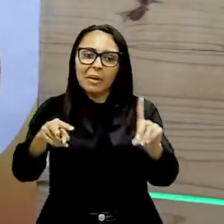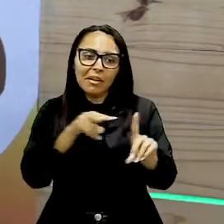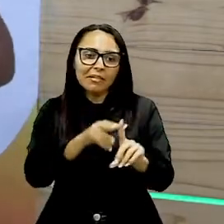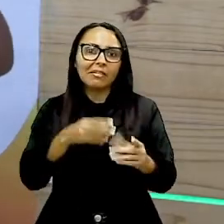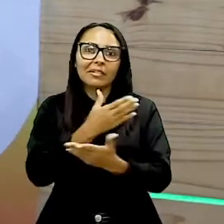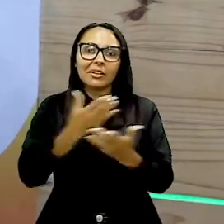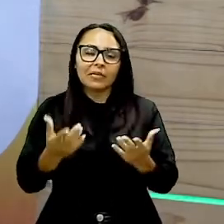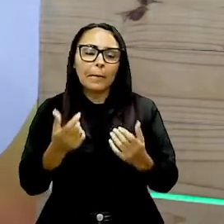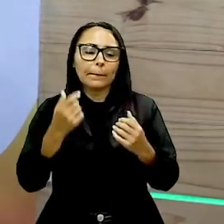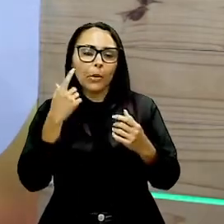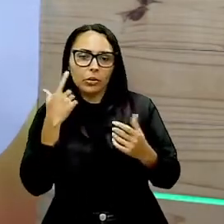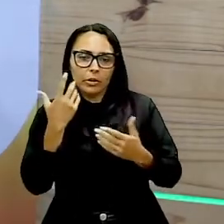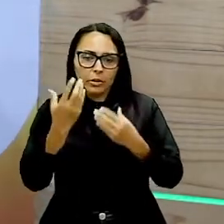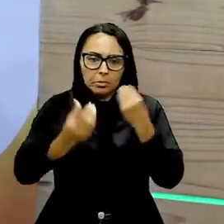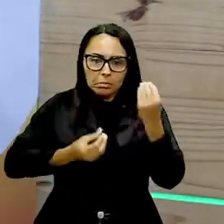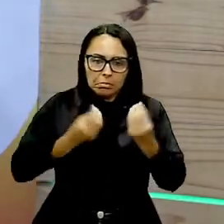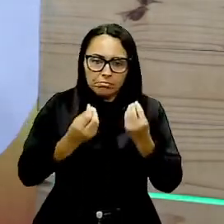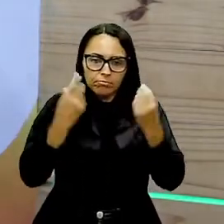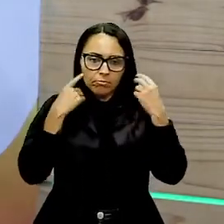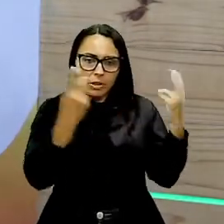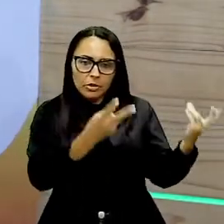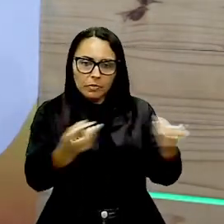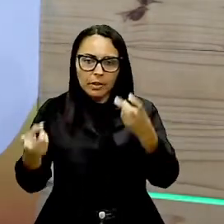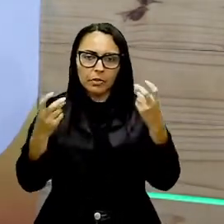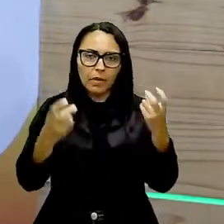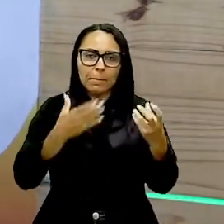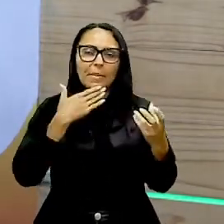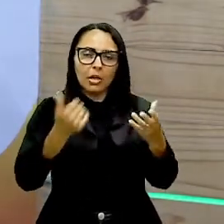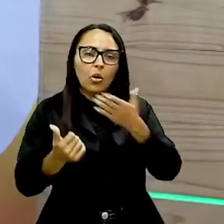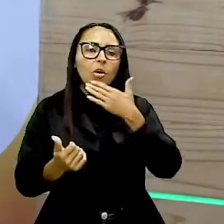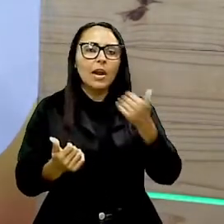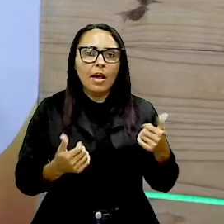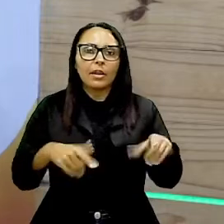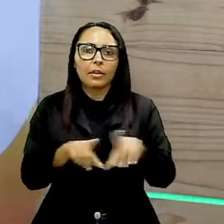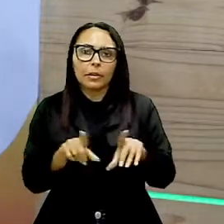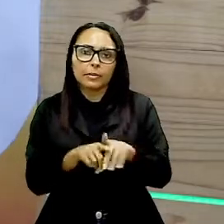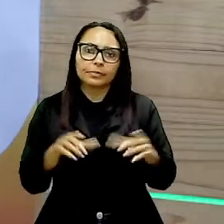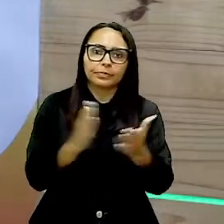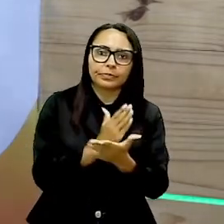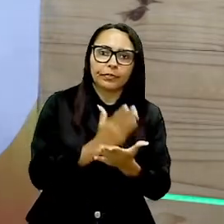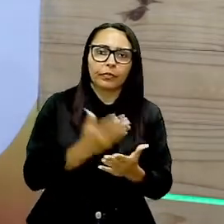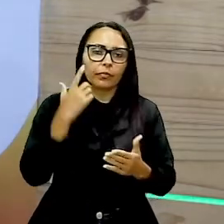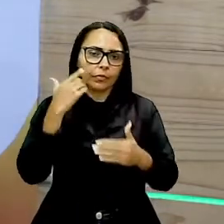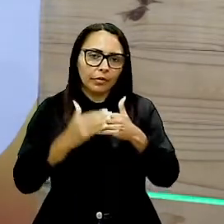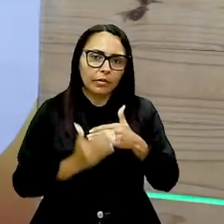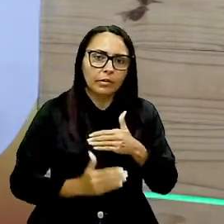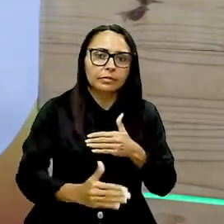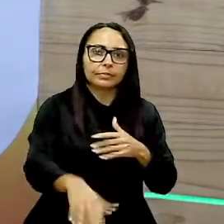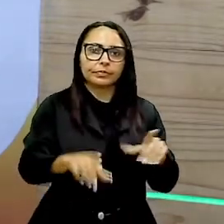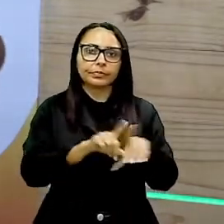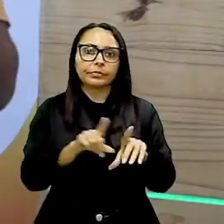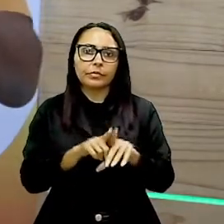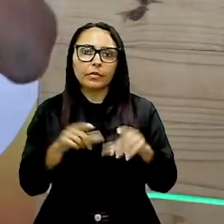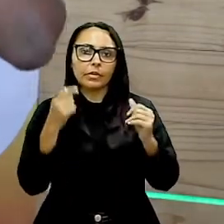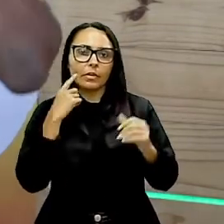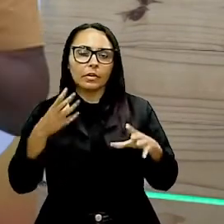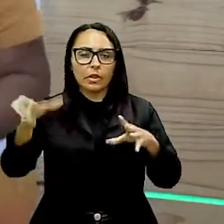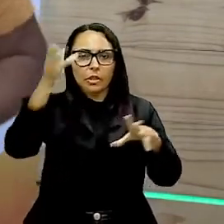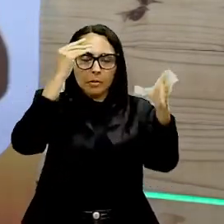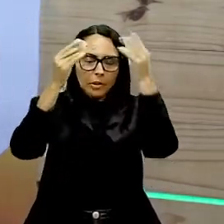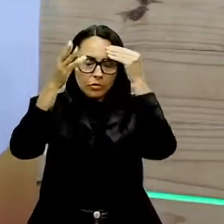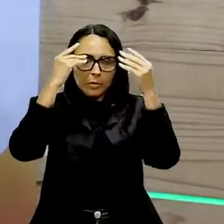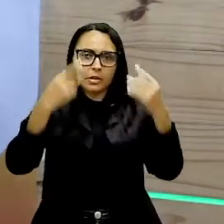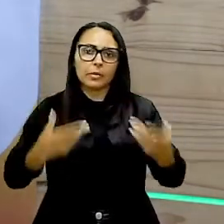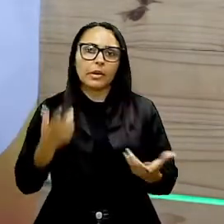expectativa, possa ver aonde pode dar uma melhorada. Teremos ainda algumas aulas pela frente para que você possa adquirir mais